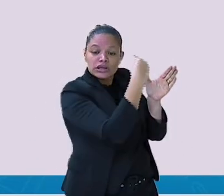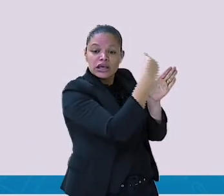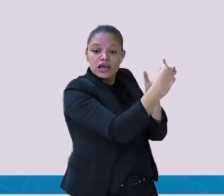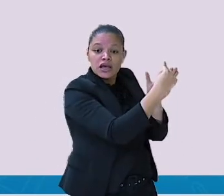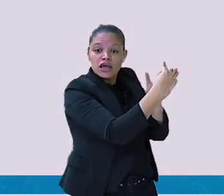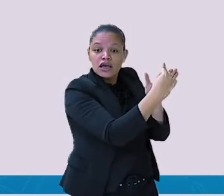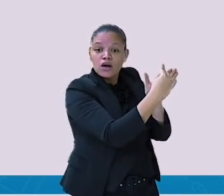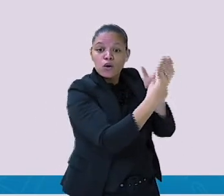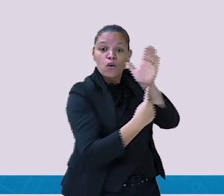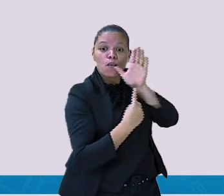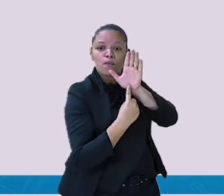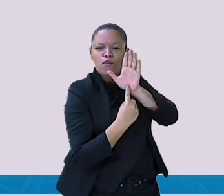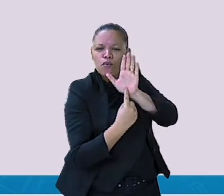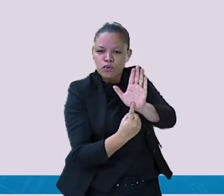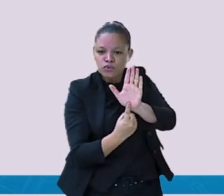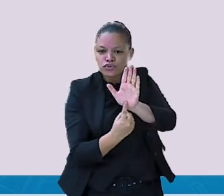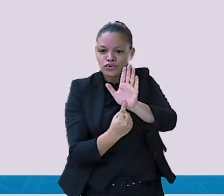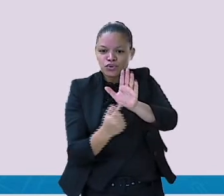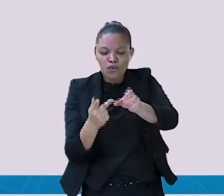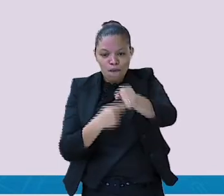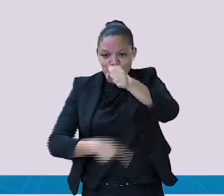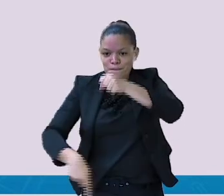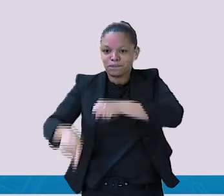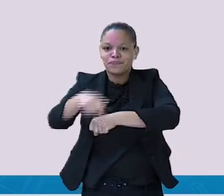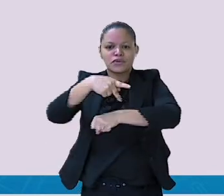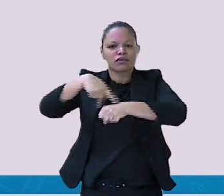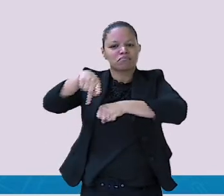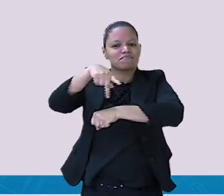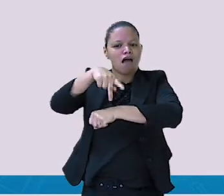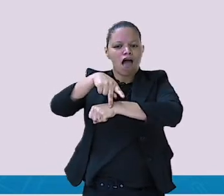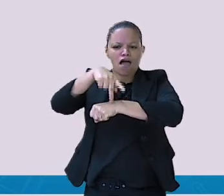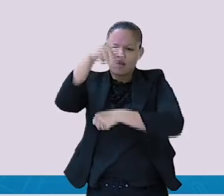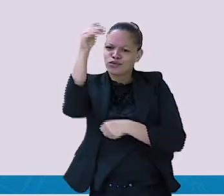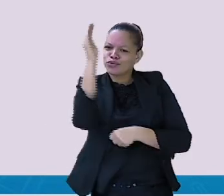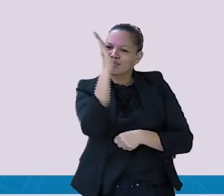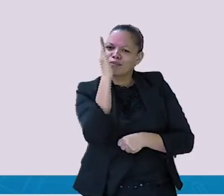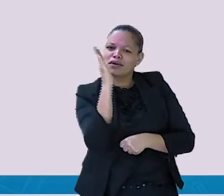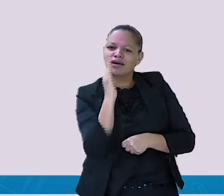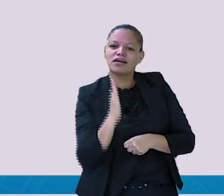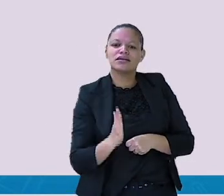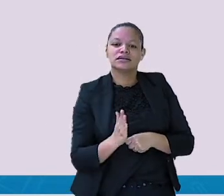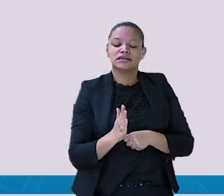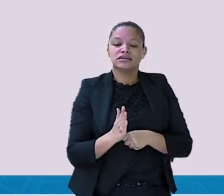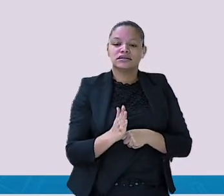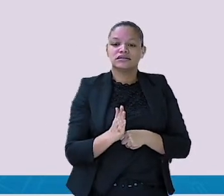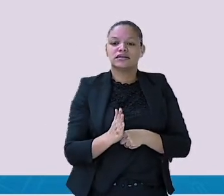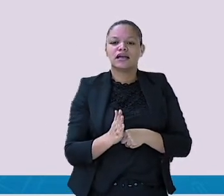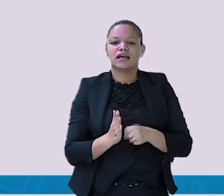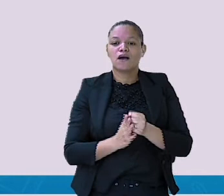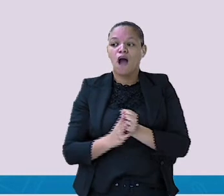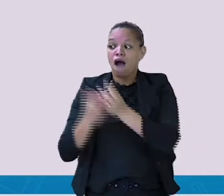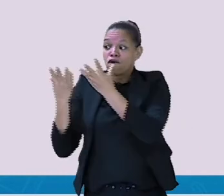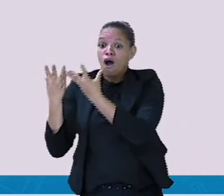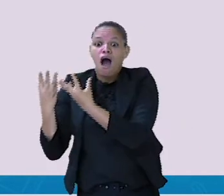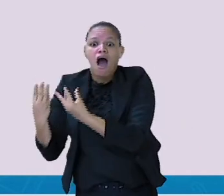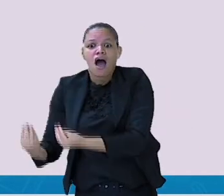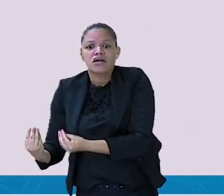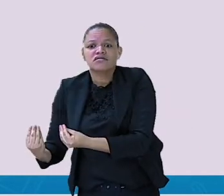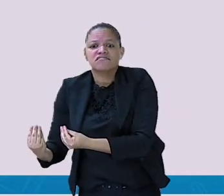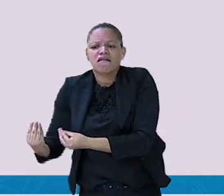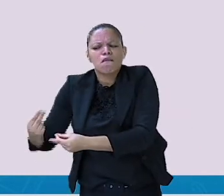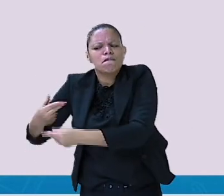fosse reconhecido também em outras nações. E por isso a gente pode puxar aqui assuntos lá da imigração, para